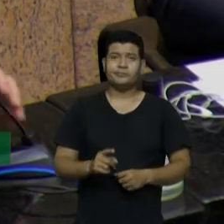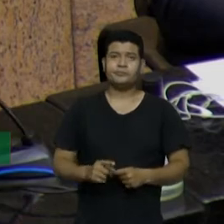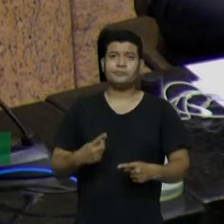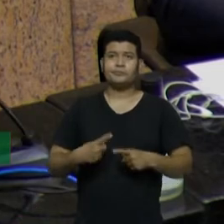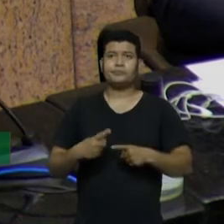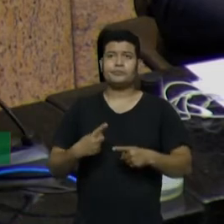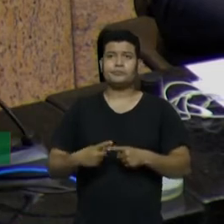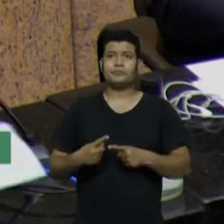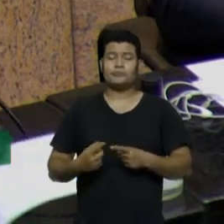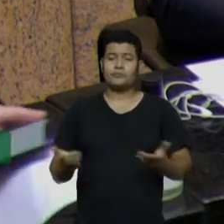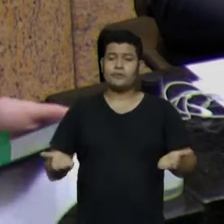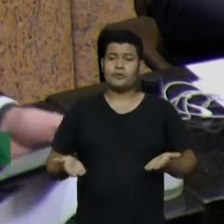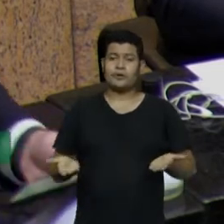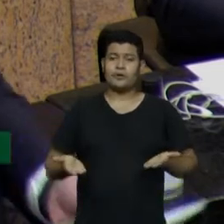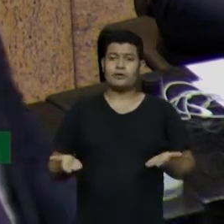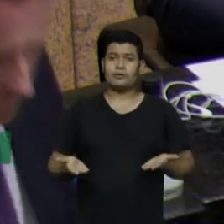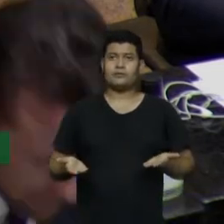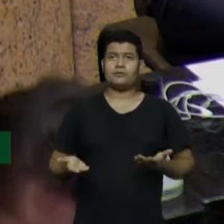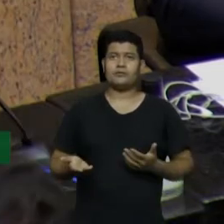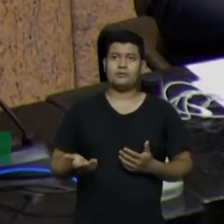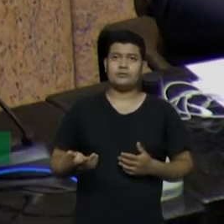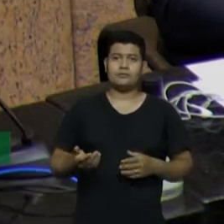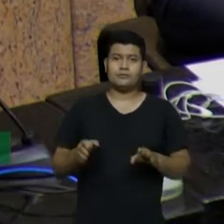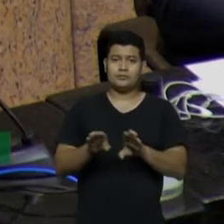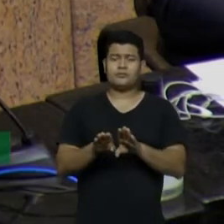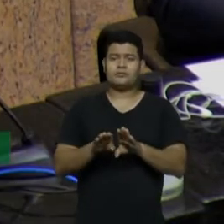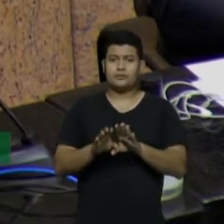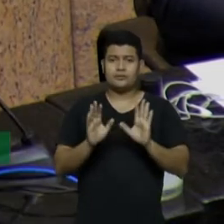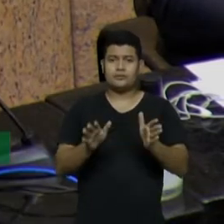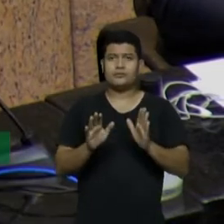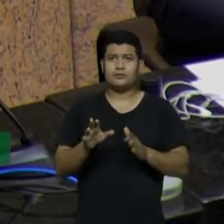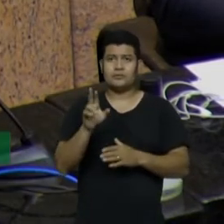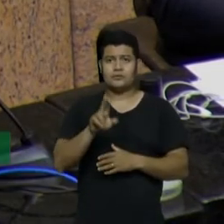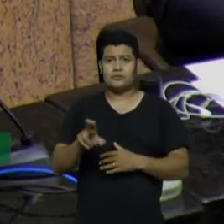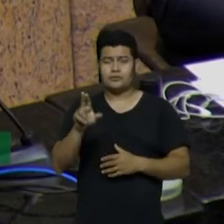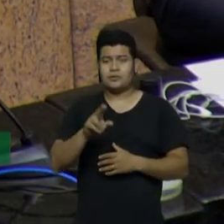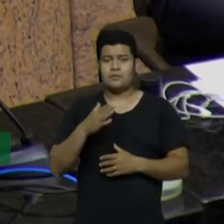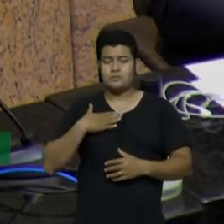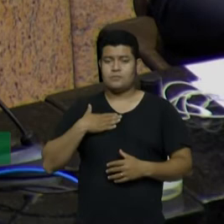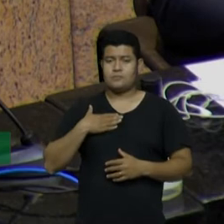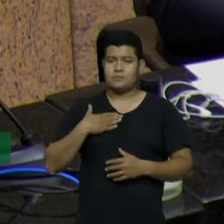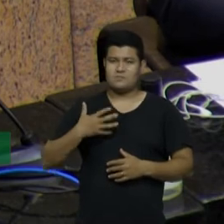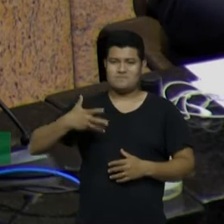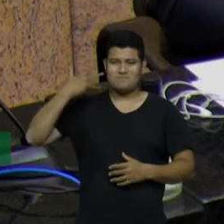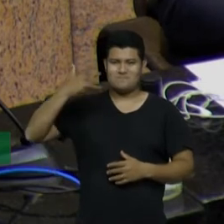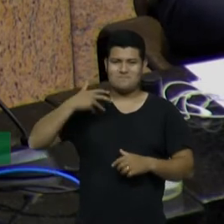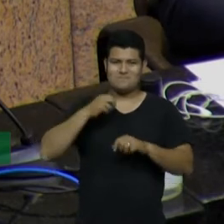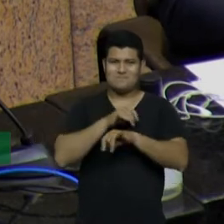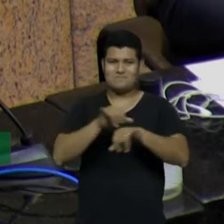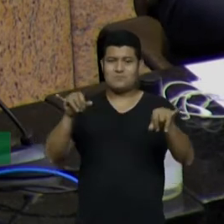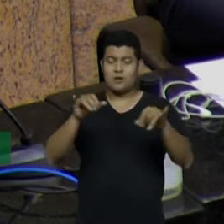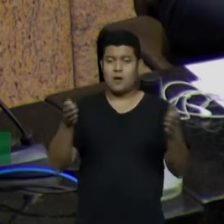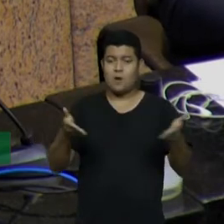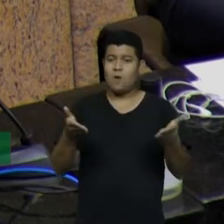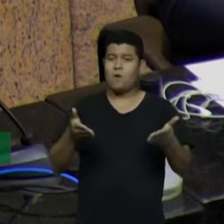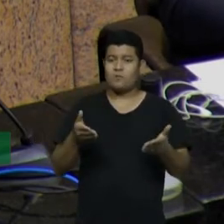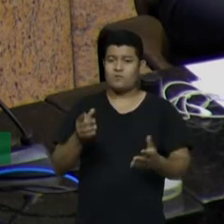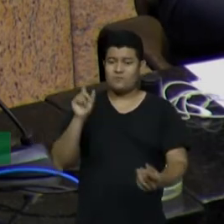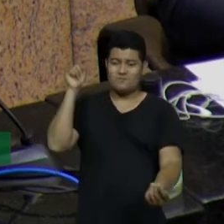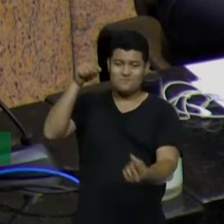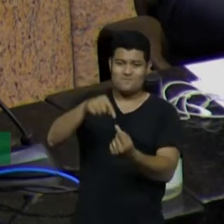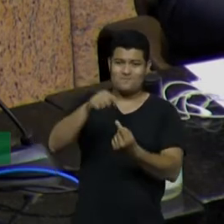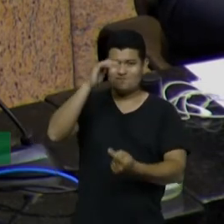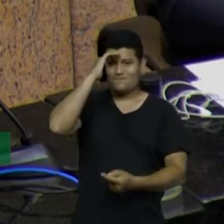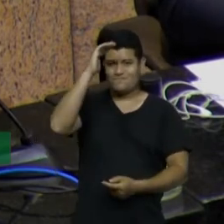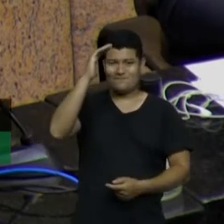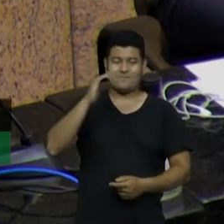hoje também usei bastante do meu direito de fala, então seria um pouco mais objetivo. Mas eu queria